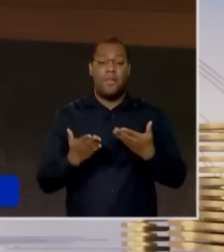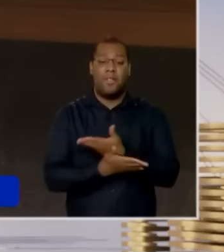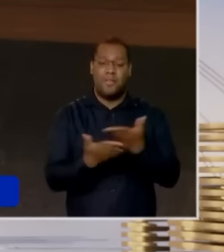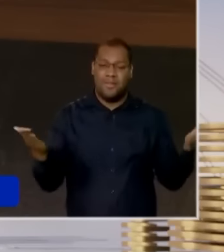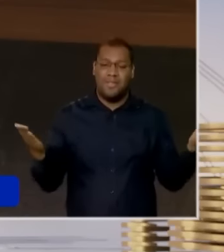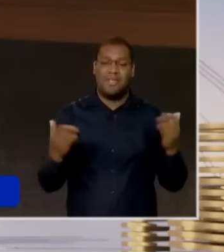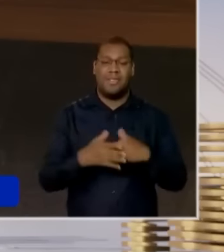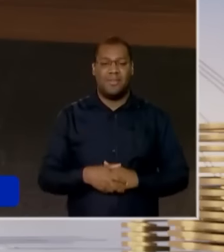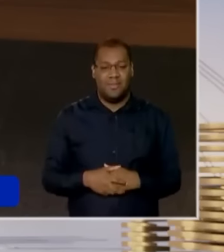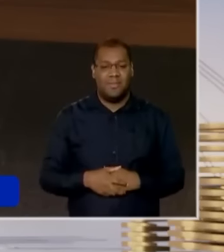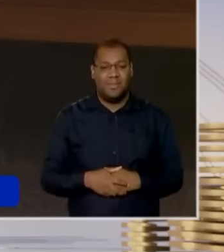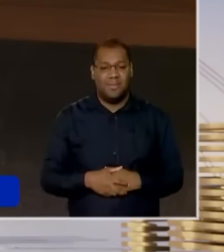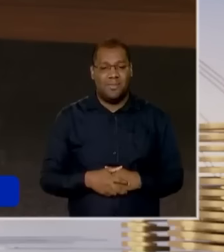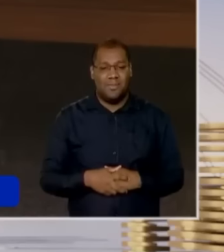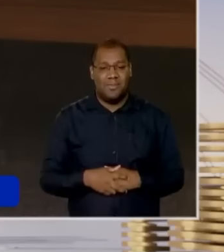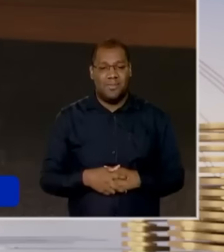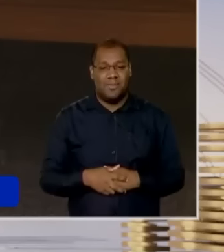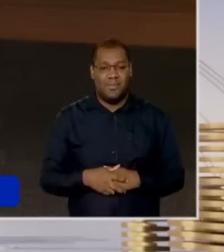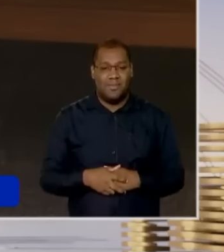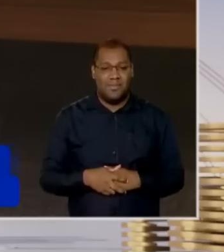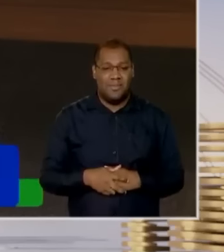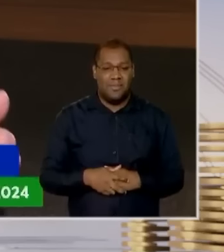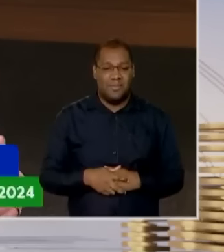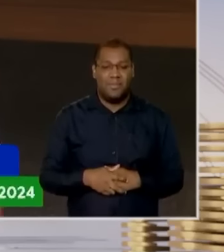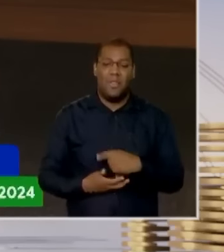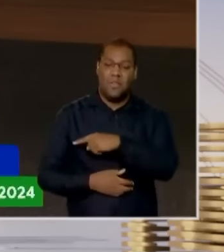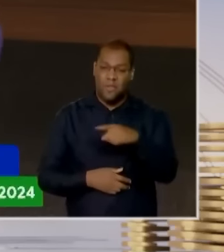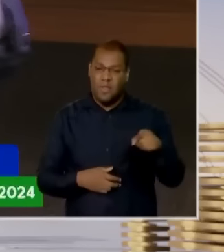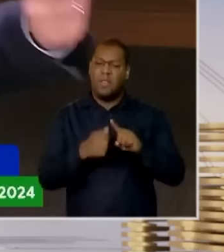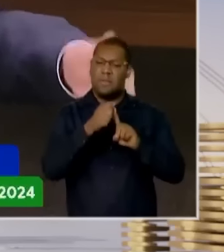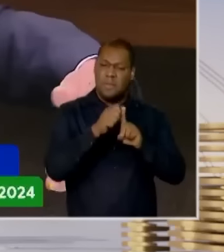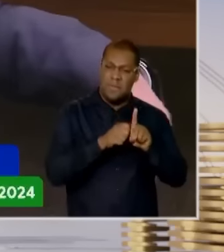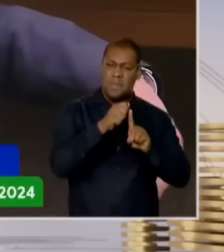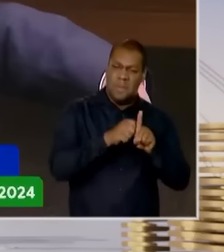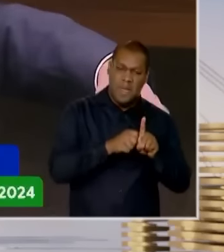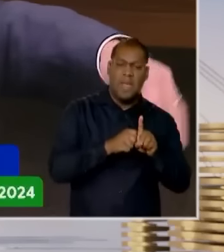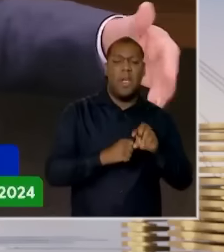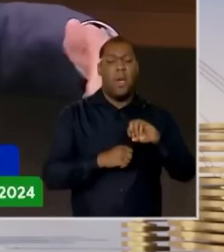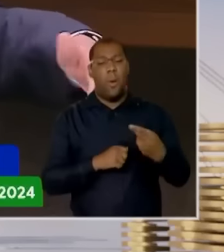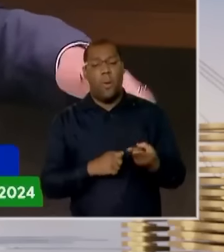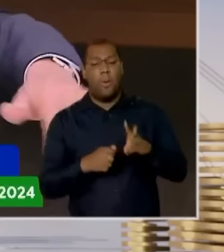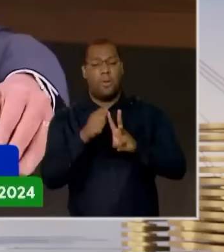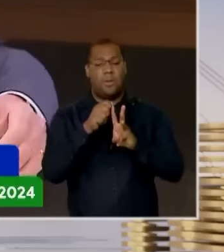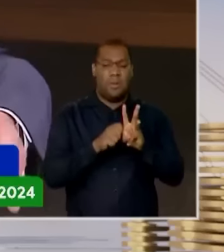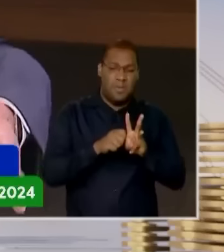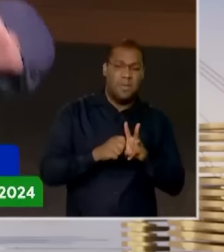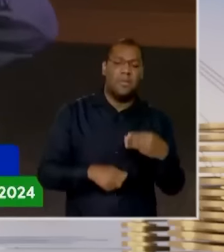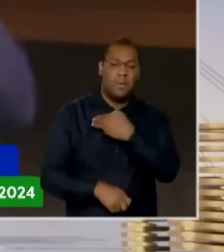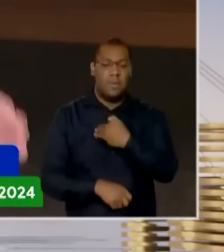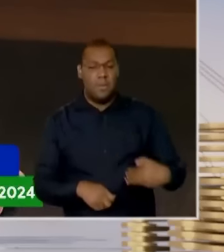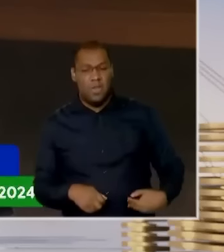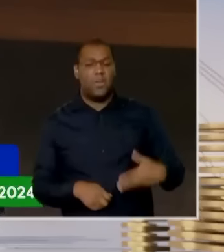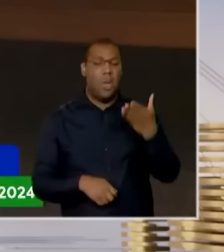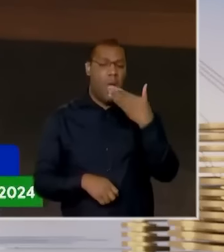pagamento da dívida externa. E a dívida agora é uma dívida interna, que inclui a dívida dos estados, né? É, mas não